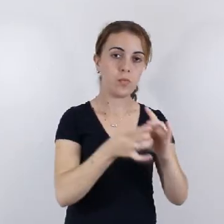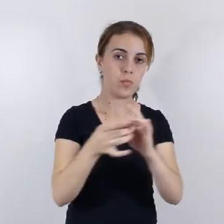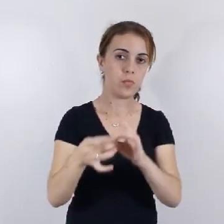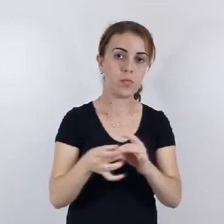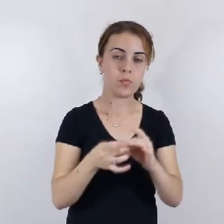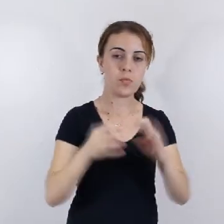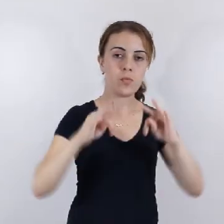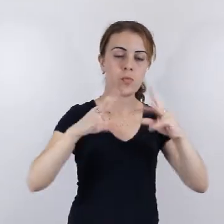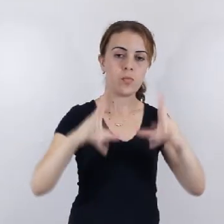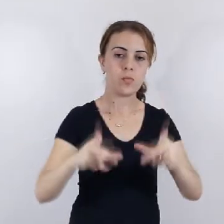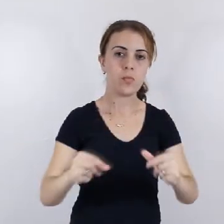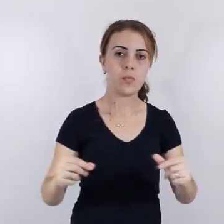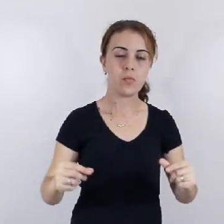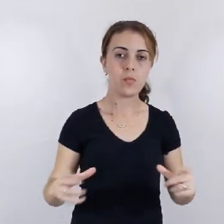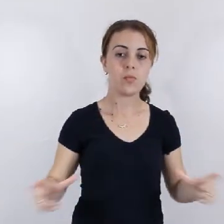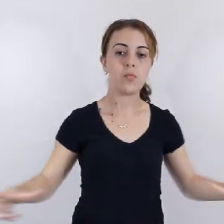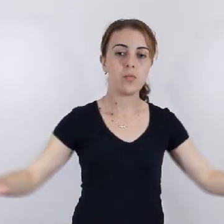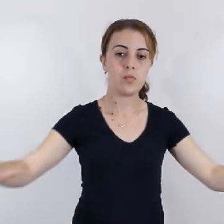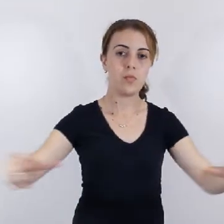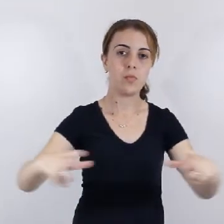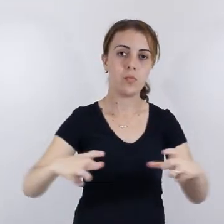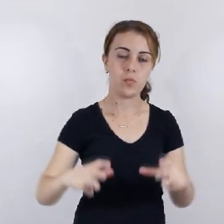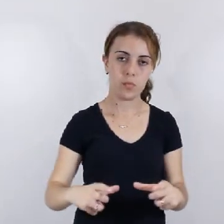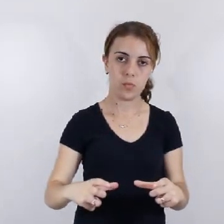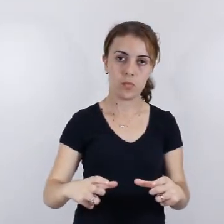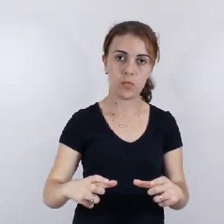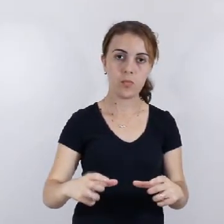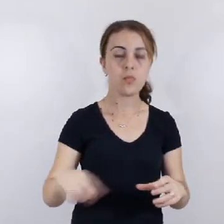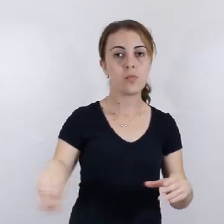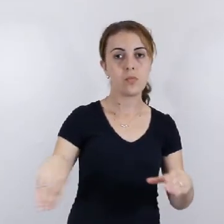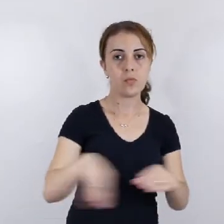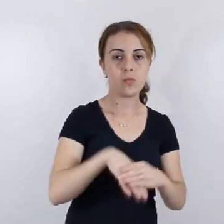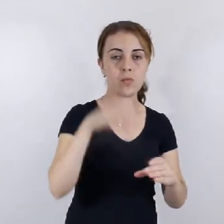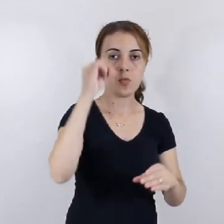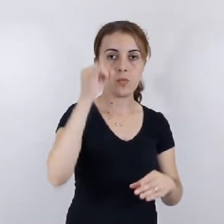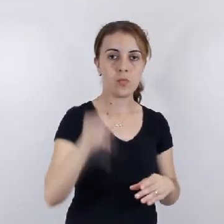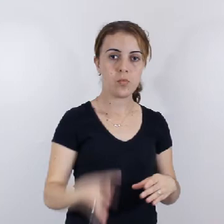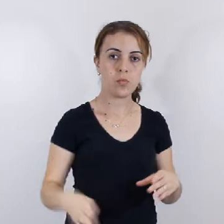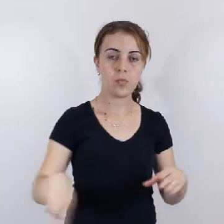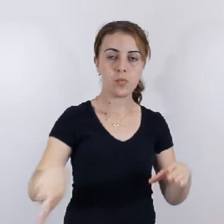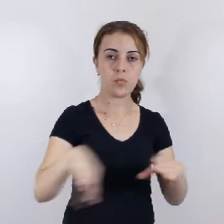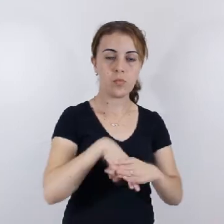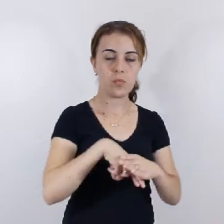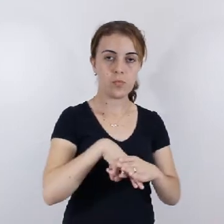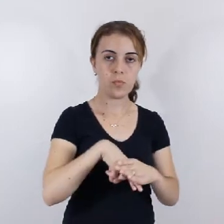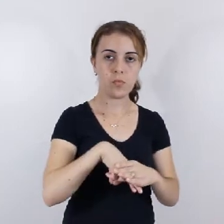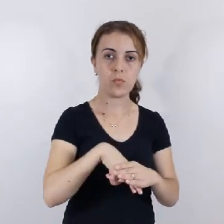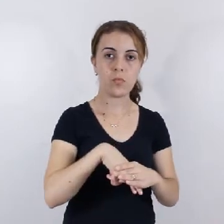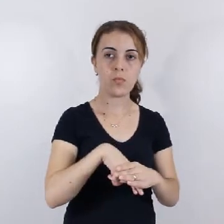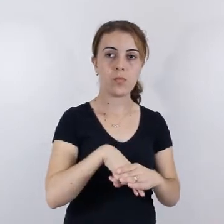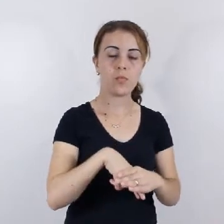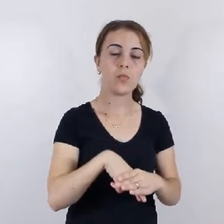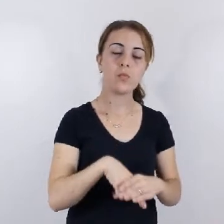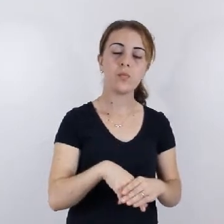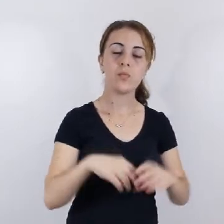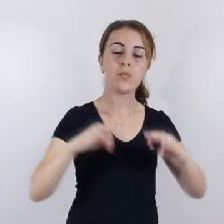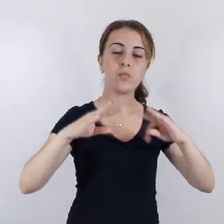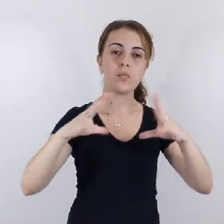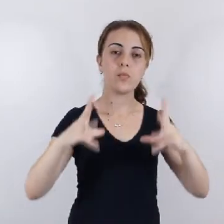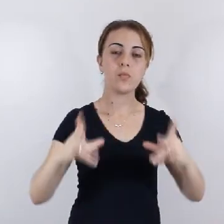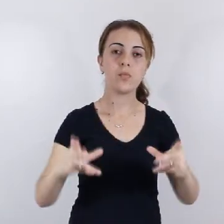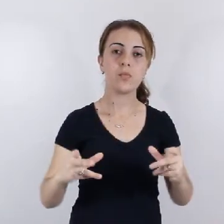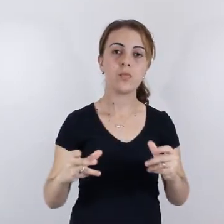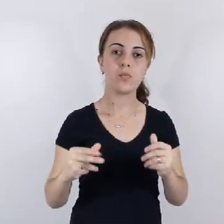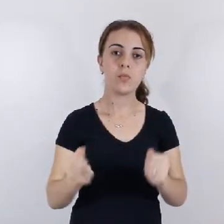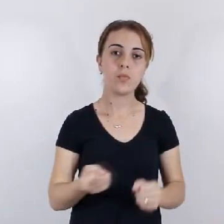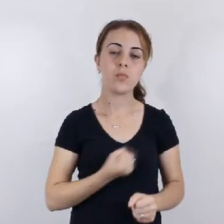conjunto dos racionais com dos irracionais é o conjunto dos números reais, ou seja, todos os números